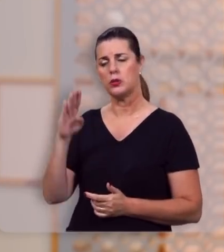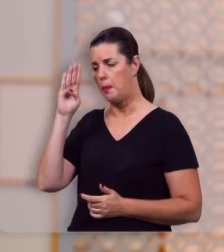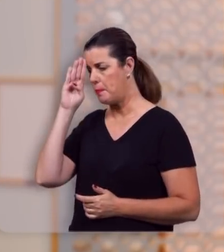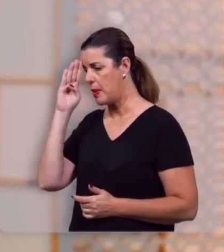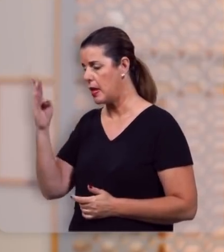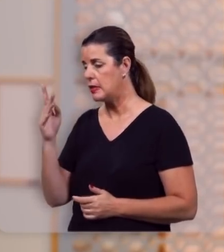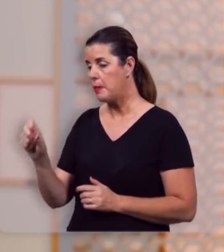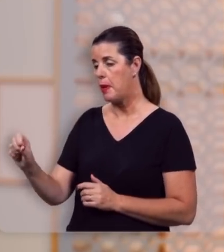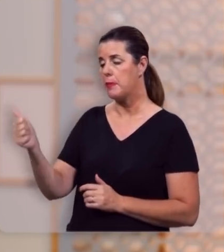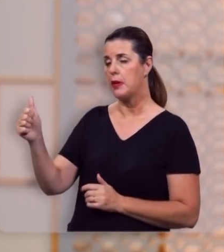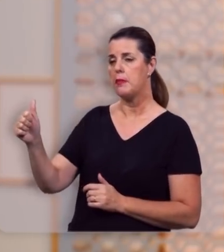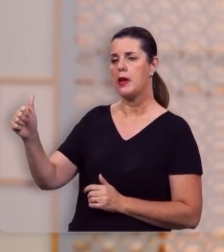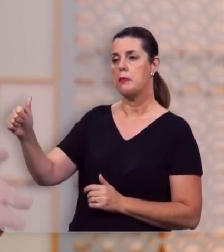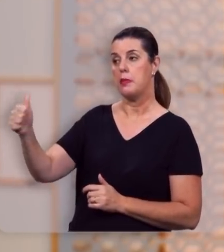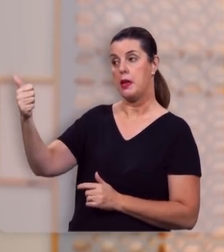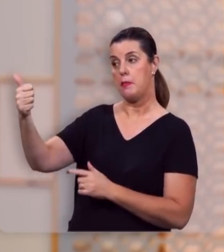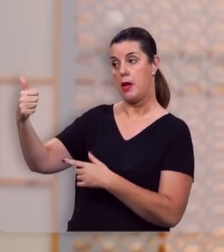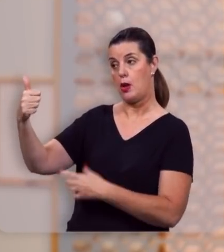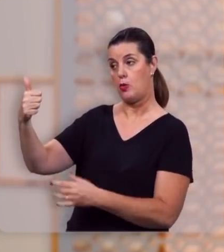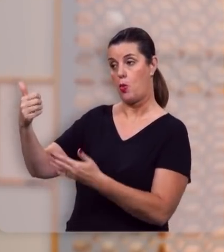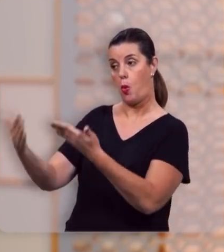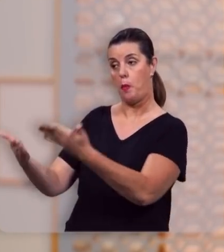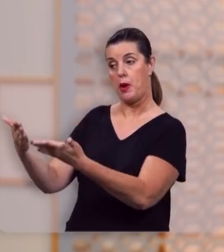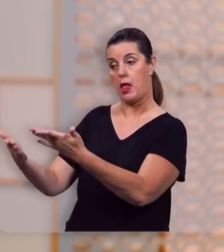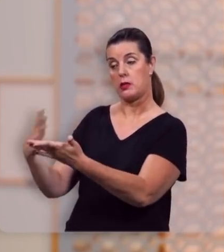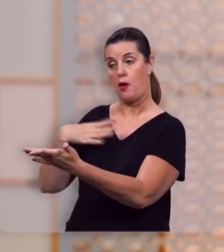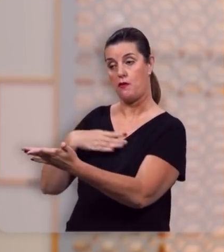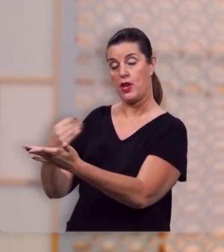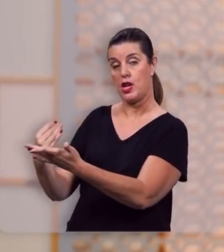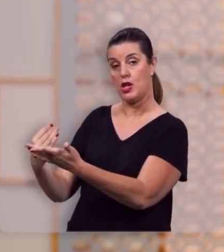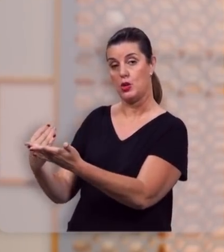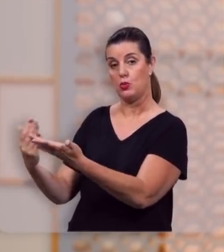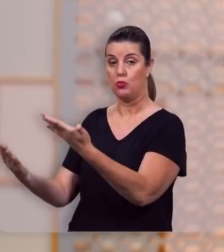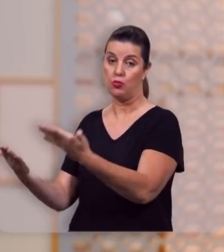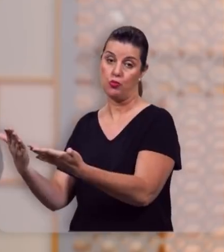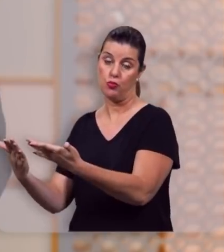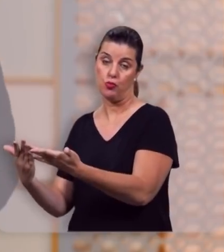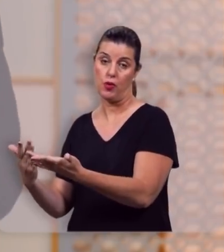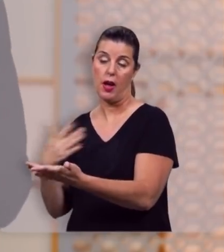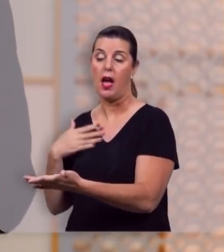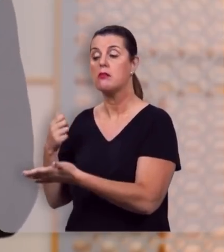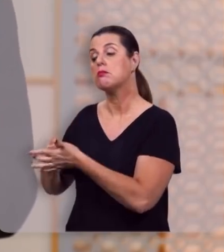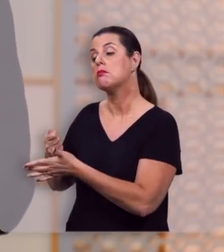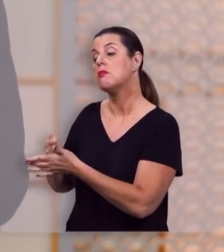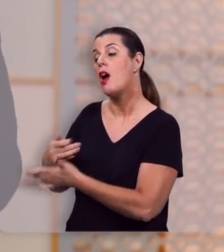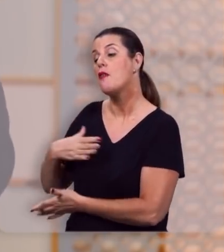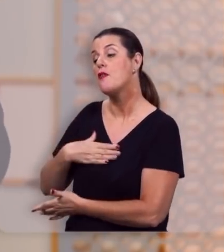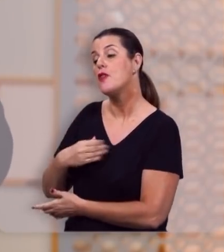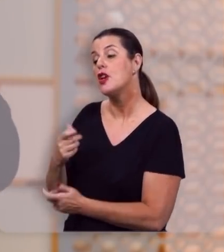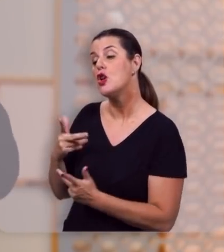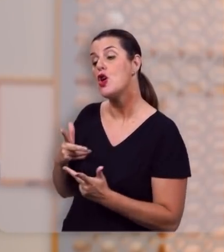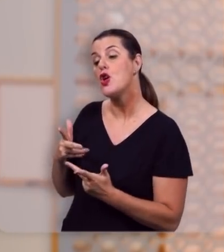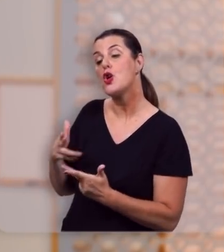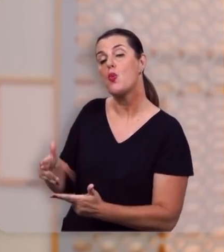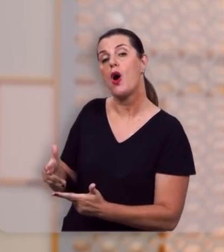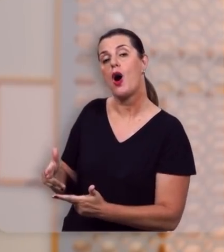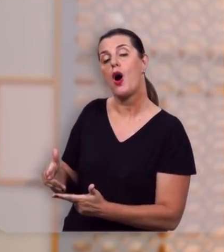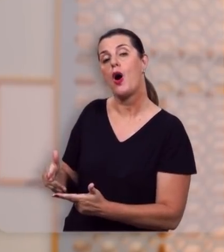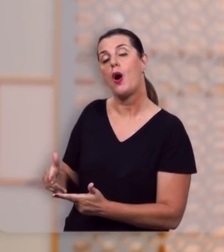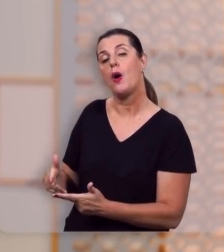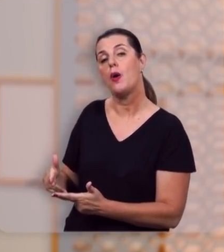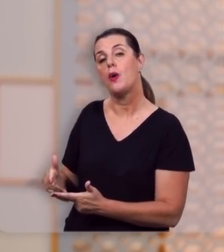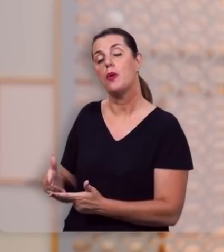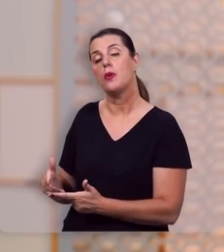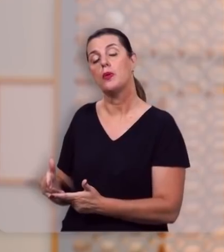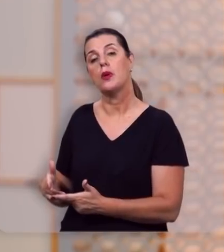priorizam um filho em detrimento do outro, quando comparam um filho com o outro, quando exigem dos filhos o mesmo desempenho, quando